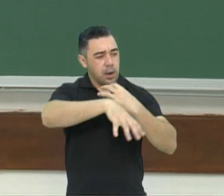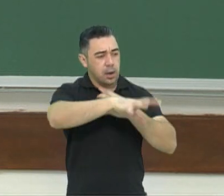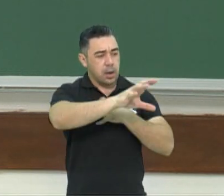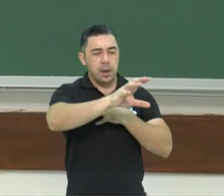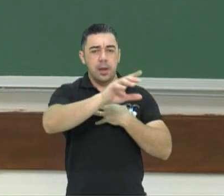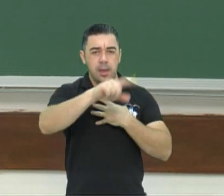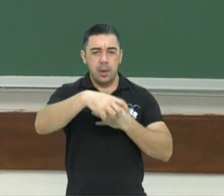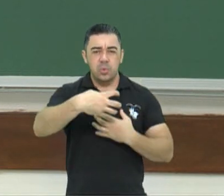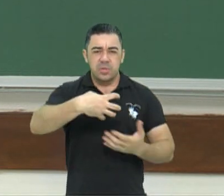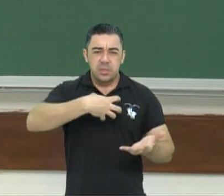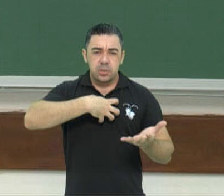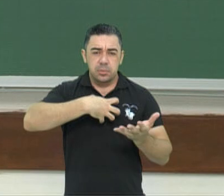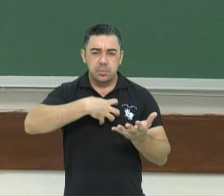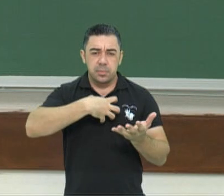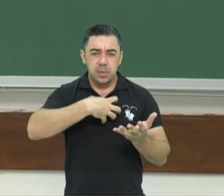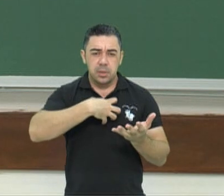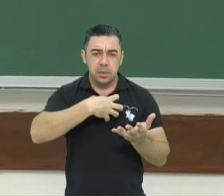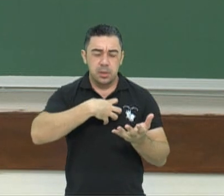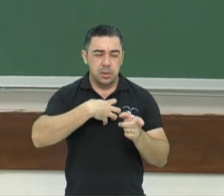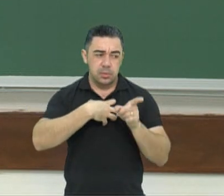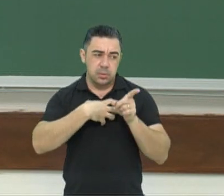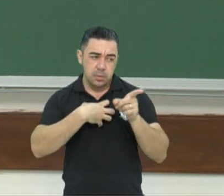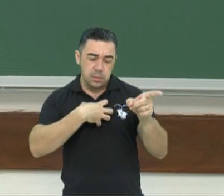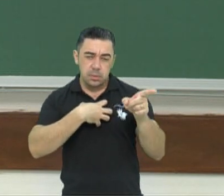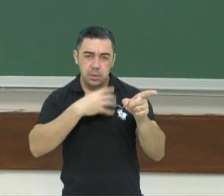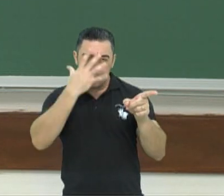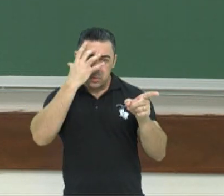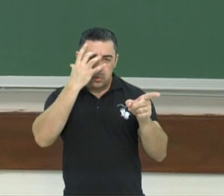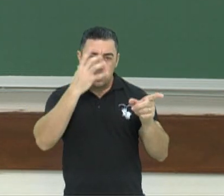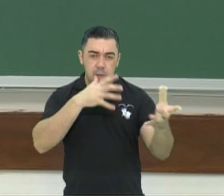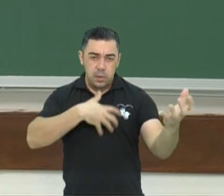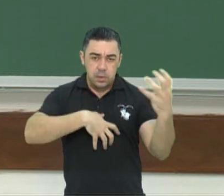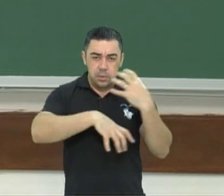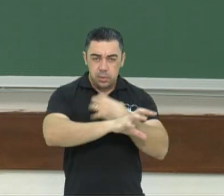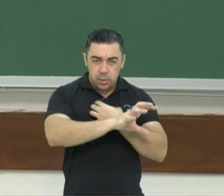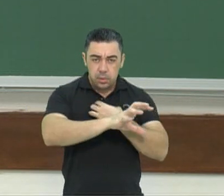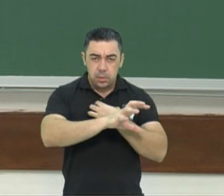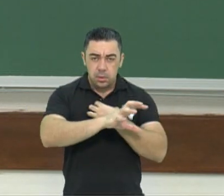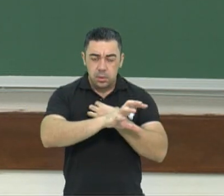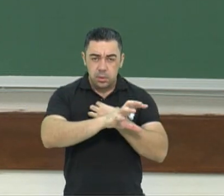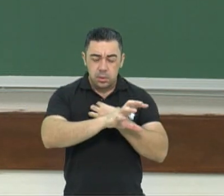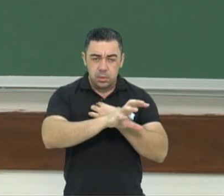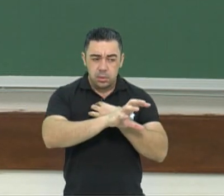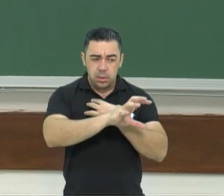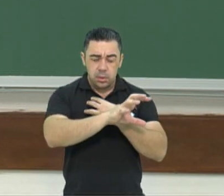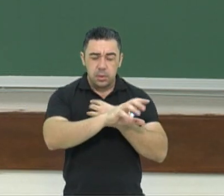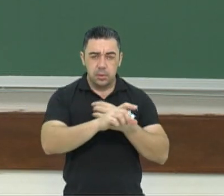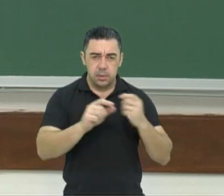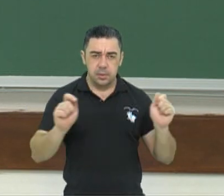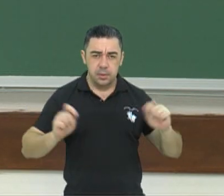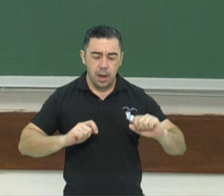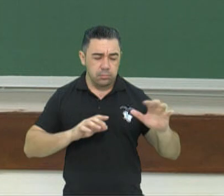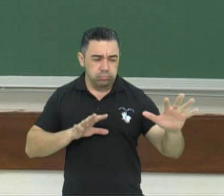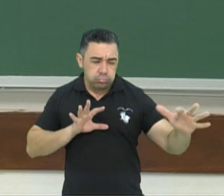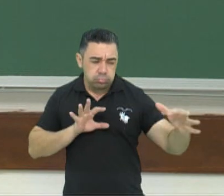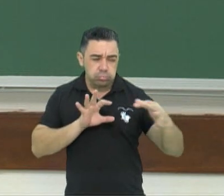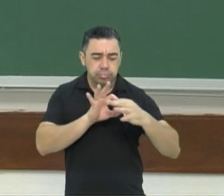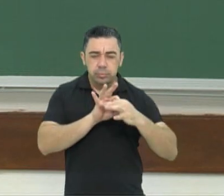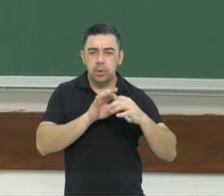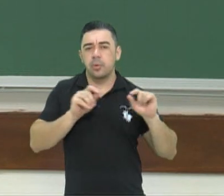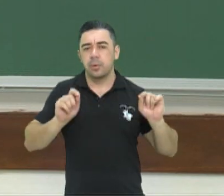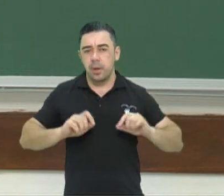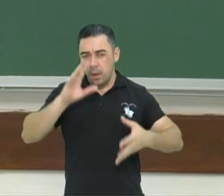questão do sentimento daquele que está representando para você e o sentimento daquele que está recebendo. Quando existe uma sintonia, existe